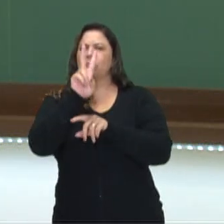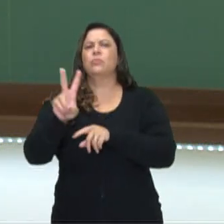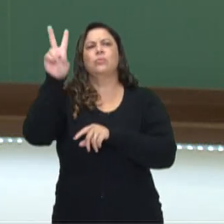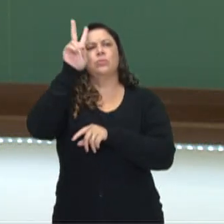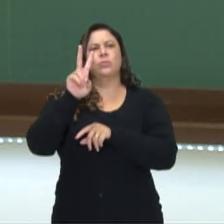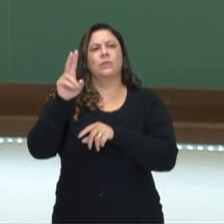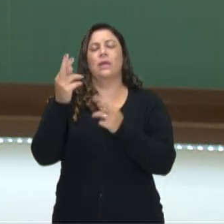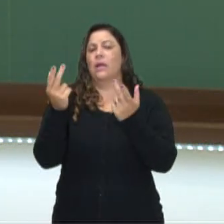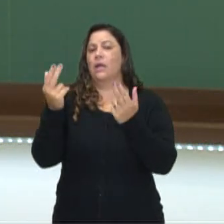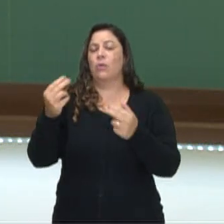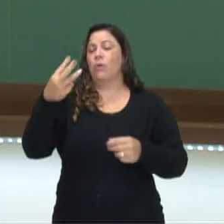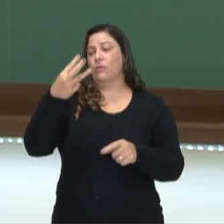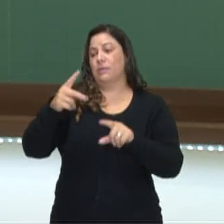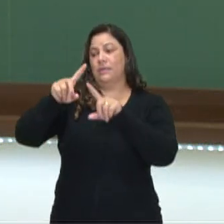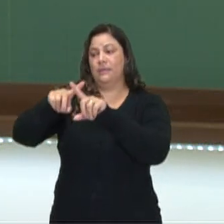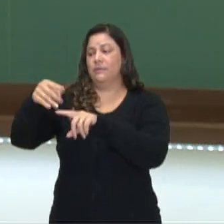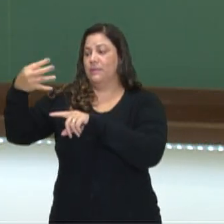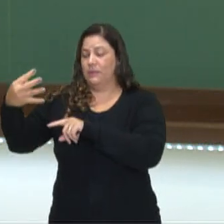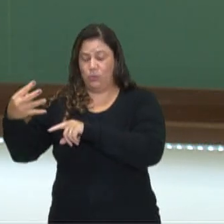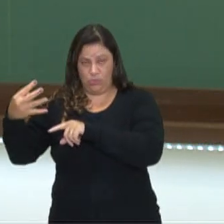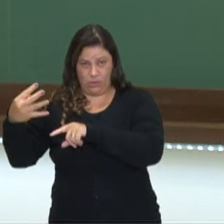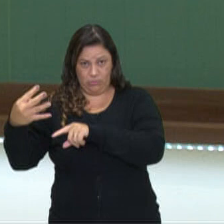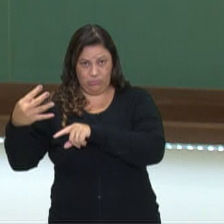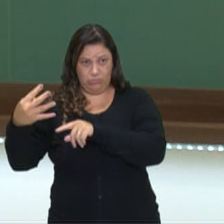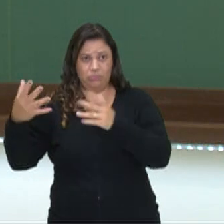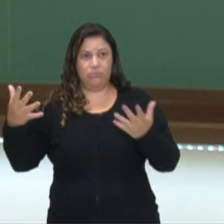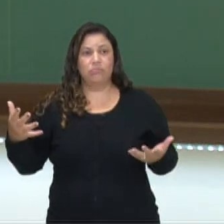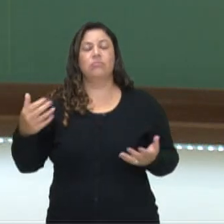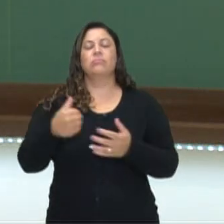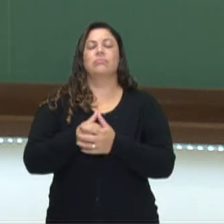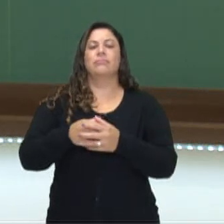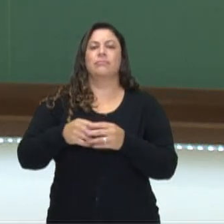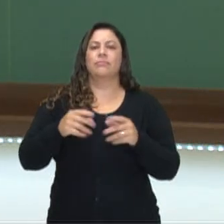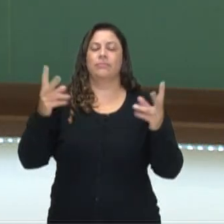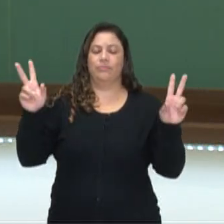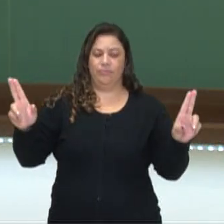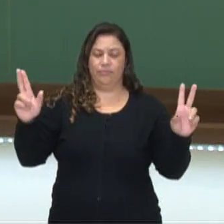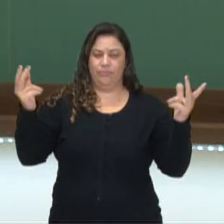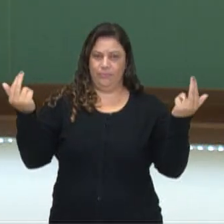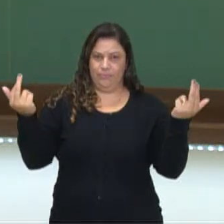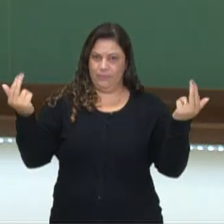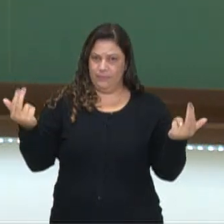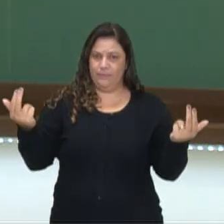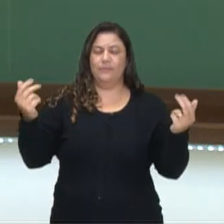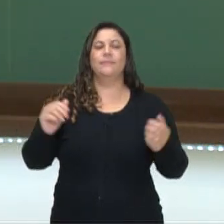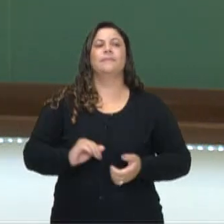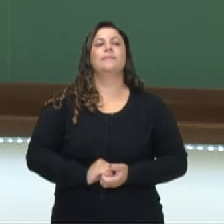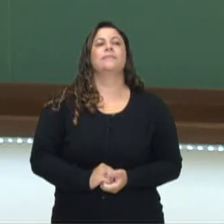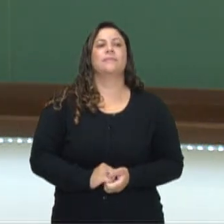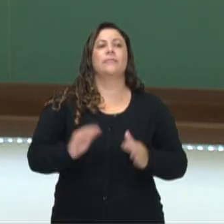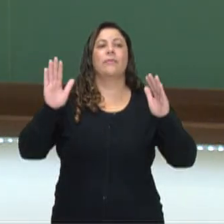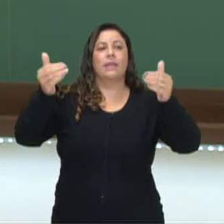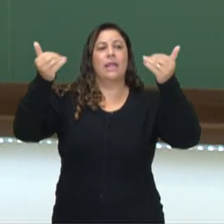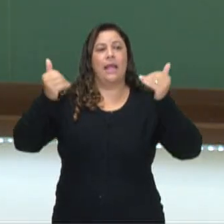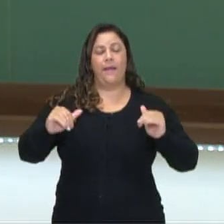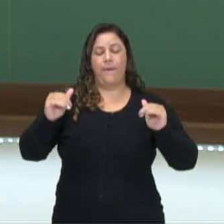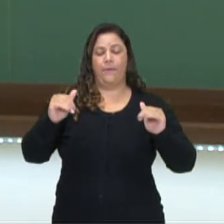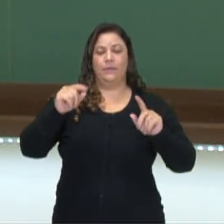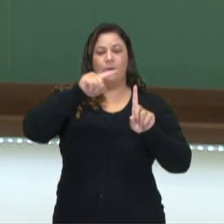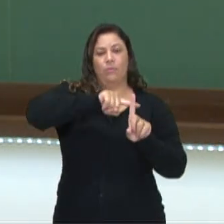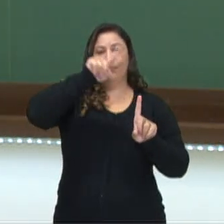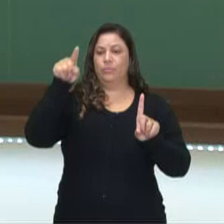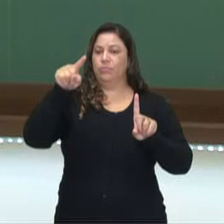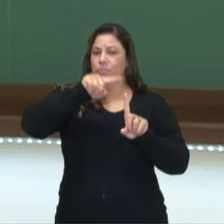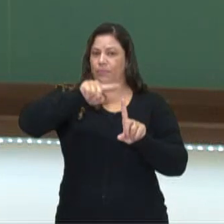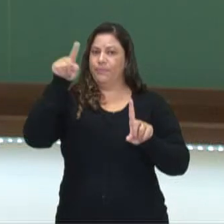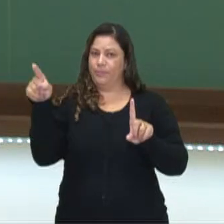fizesse. 3 vezes 4, ó, associado aqui primeiro, depois o vezes 2. Isso é uma propriedade. A outra, distributiva.